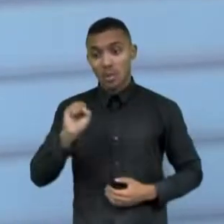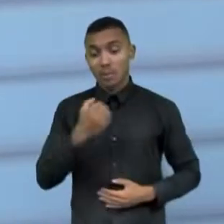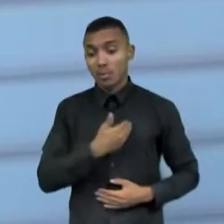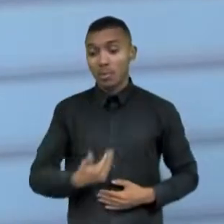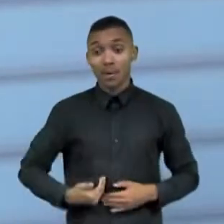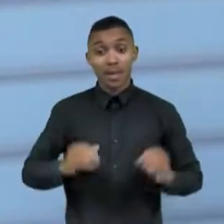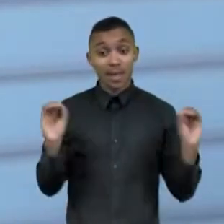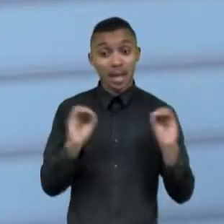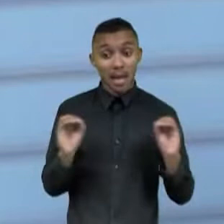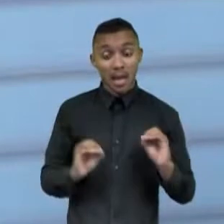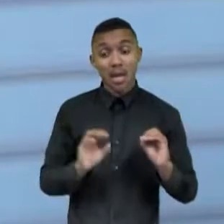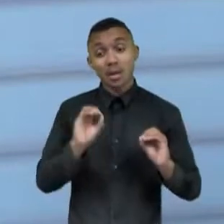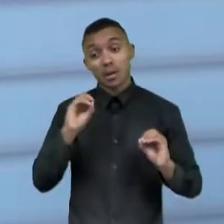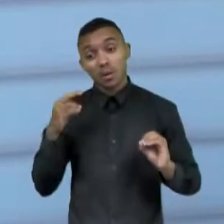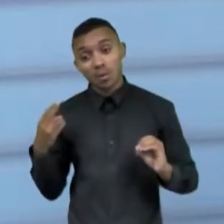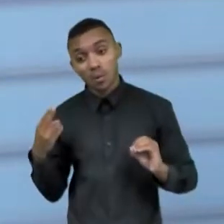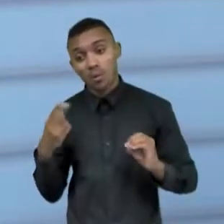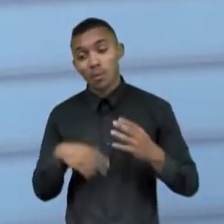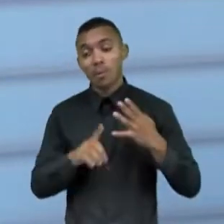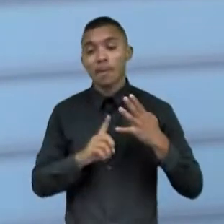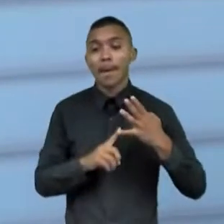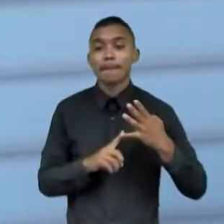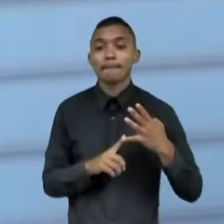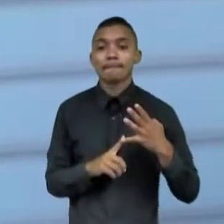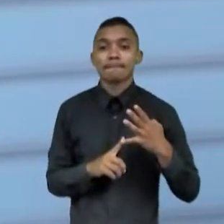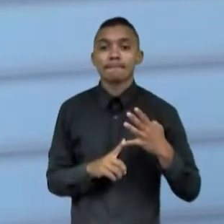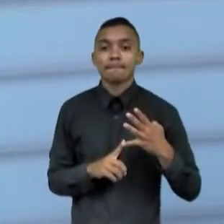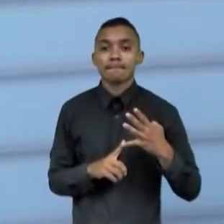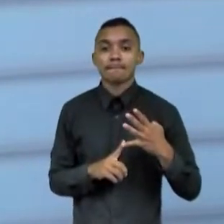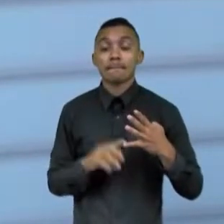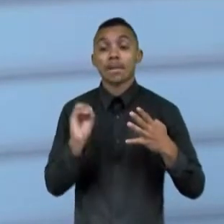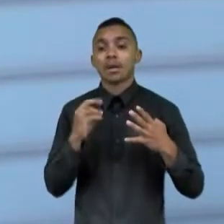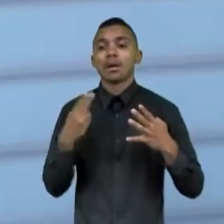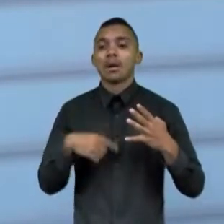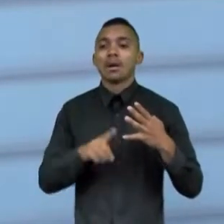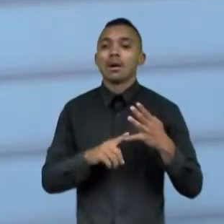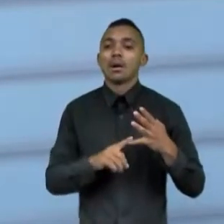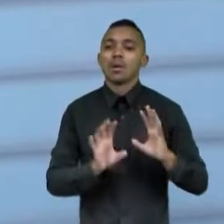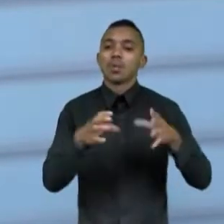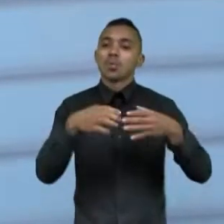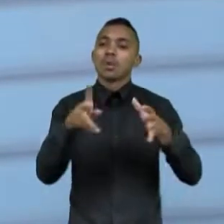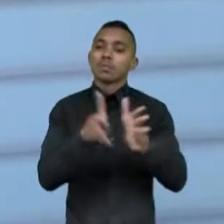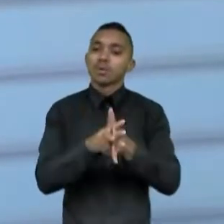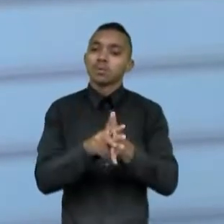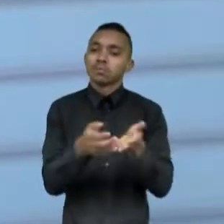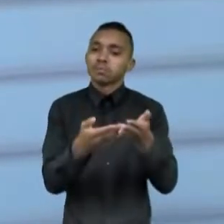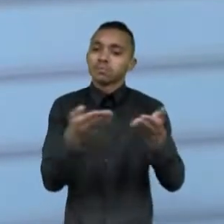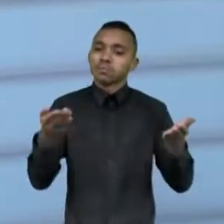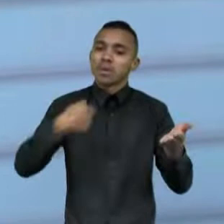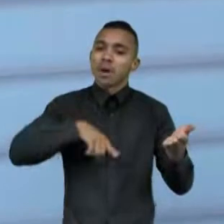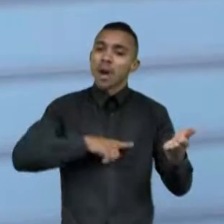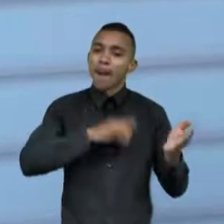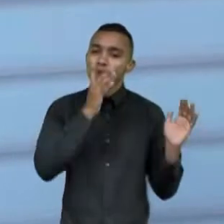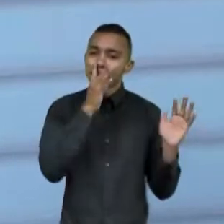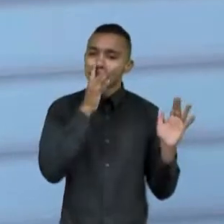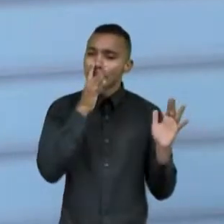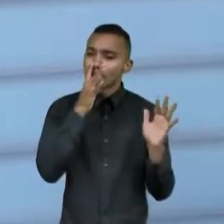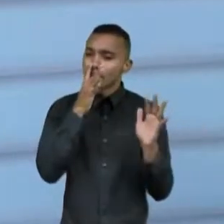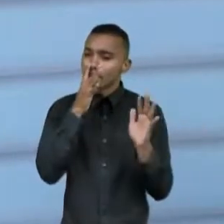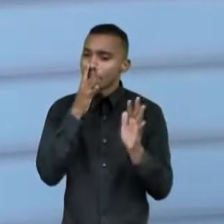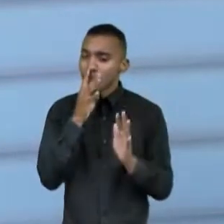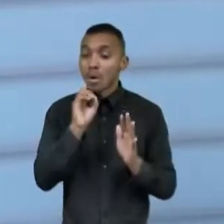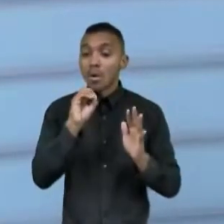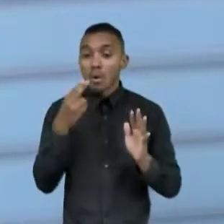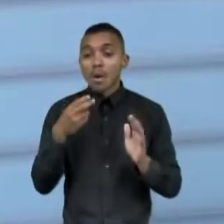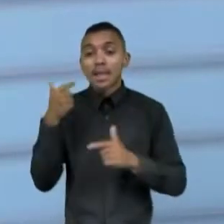outros casos que são demandas de atuação coletiva, a gente passa a acompanhar o caso ou também trabalha em